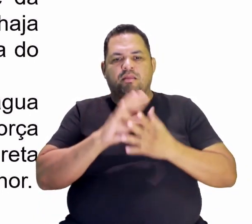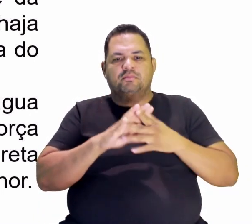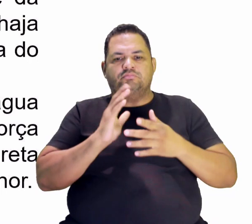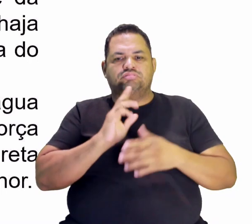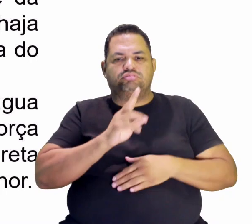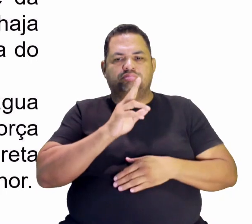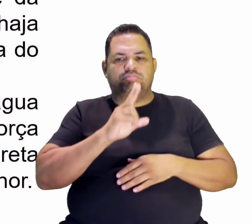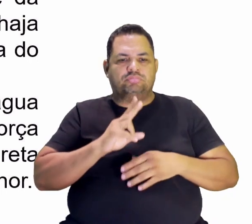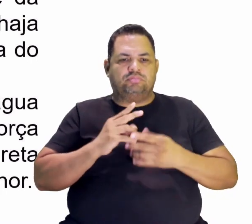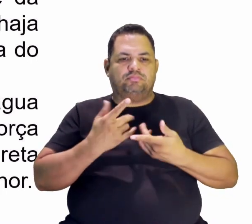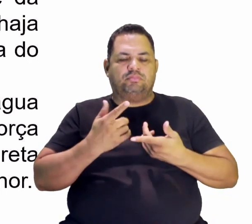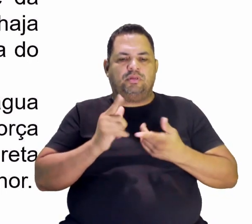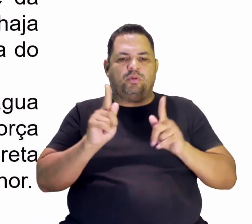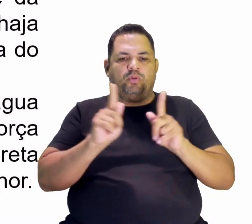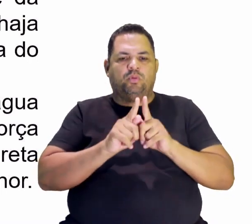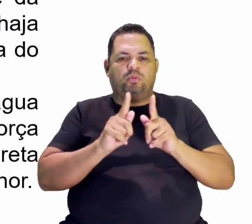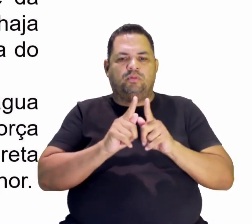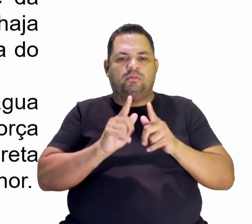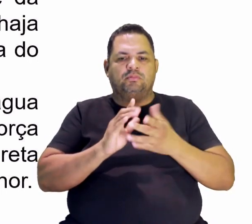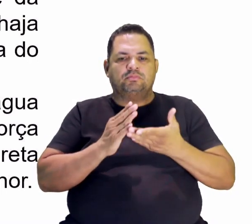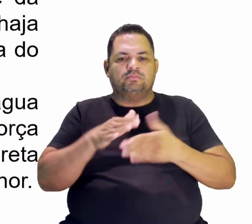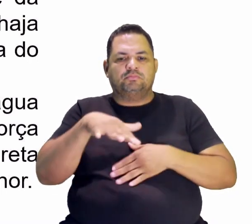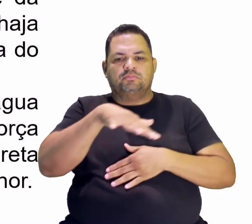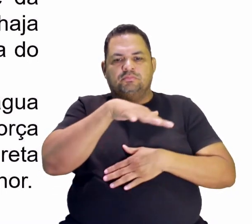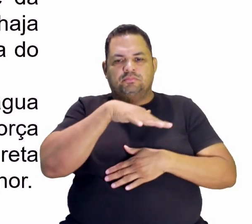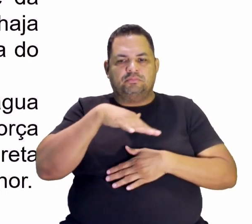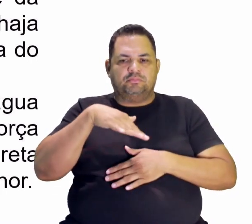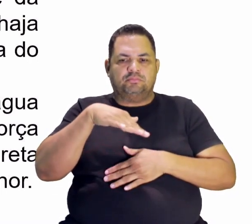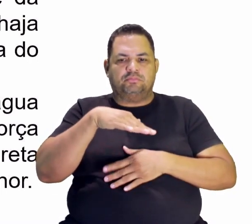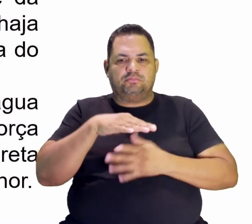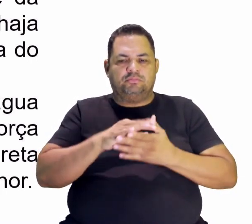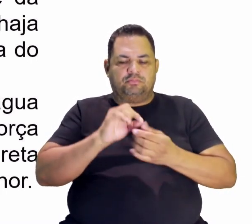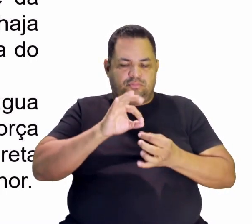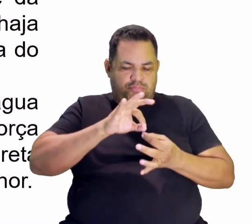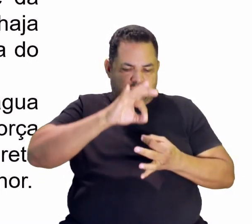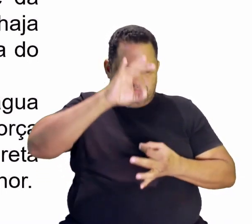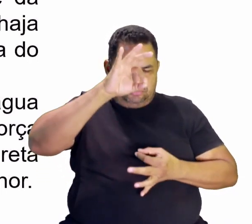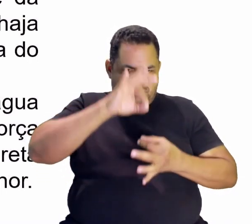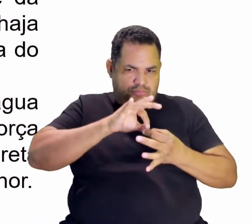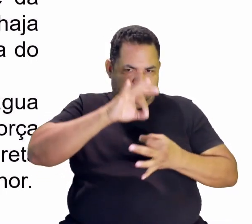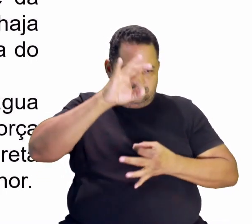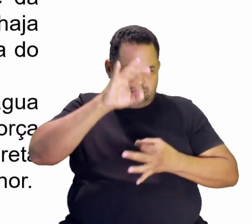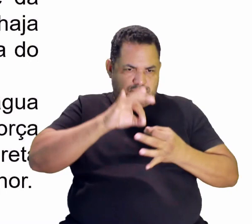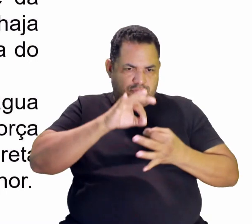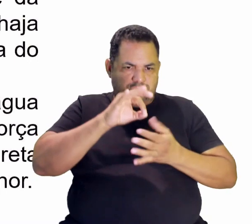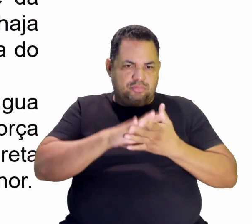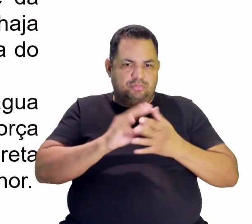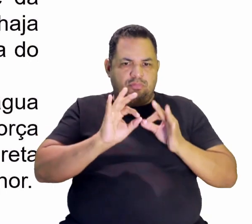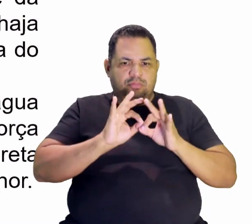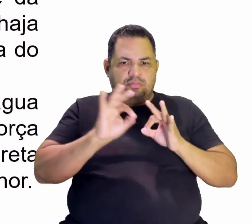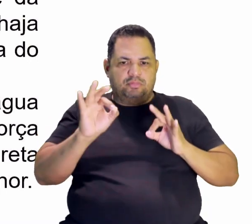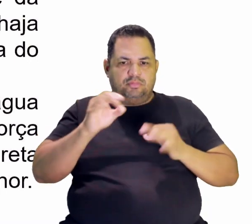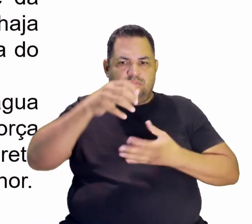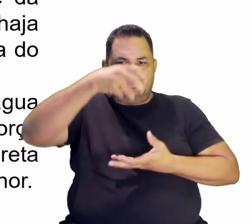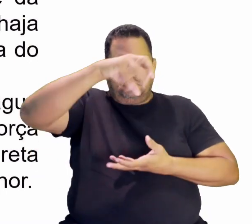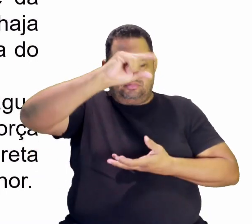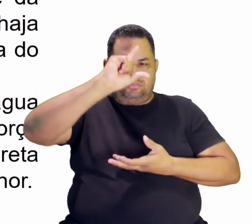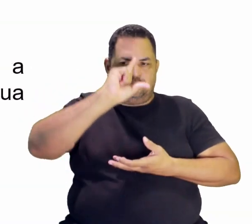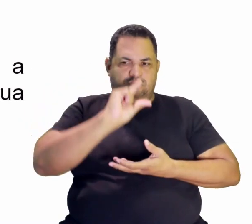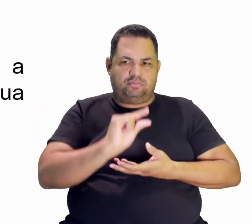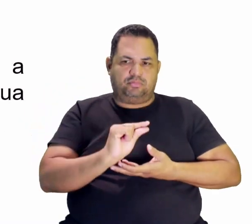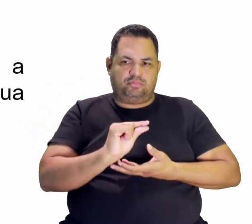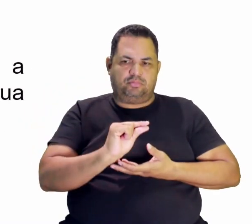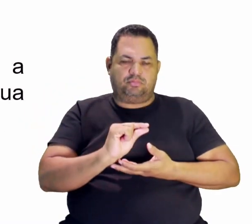devido à ação da força gravitacional e, assim, a área da seção reta do filete distante da boca fica menor.